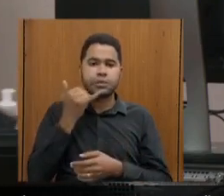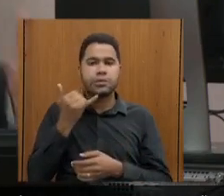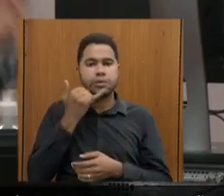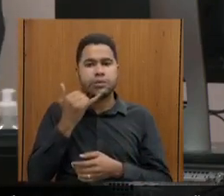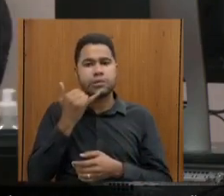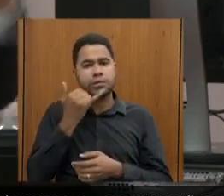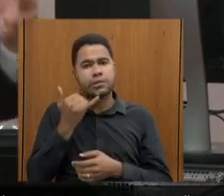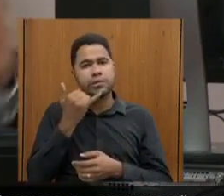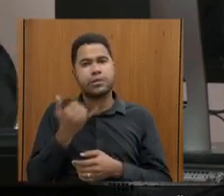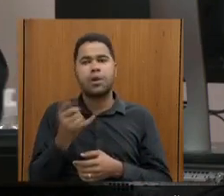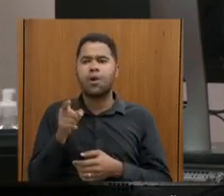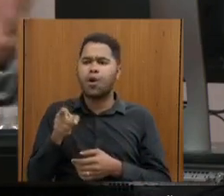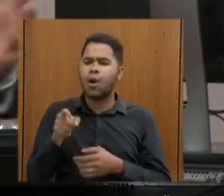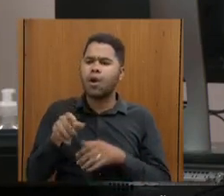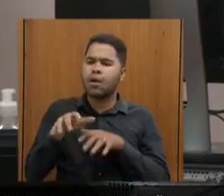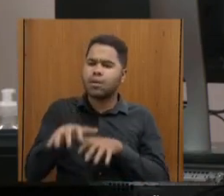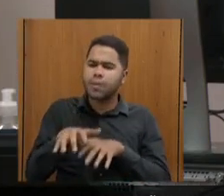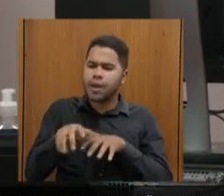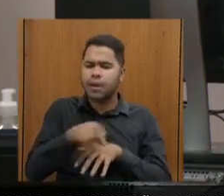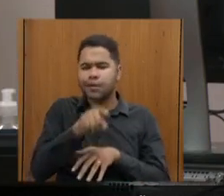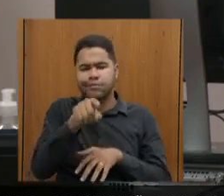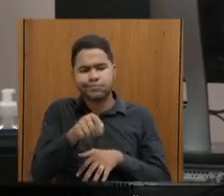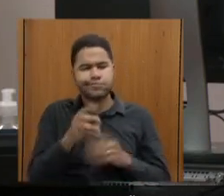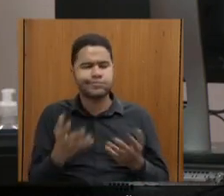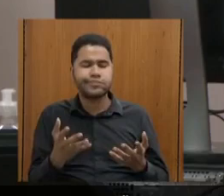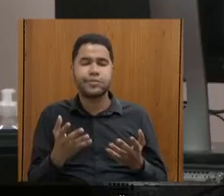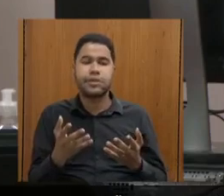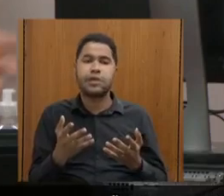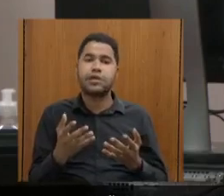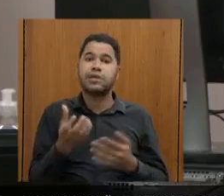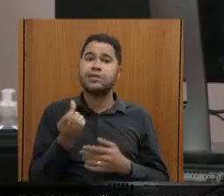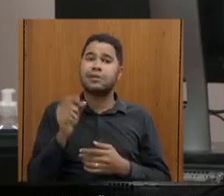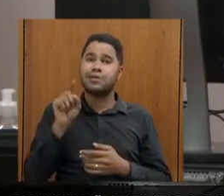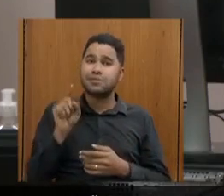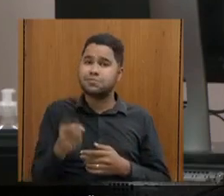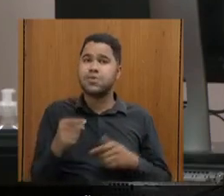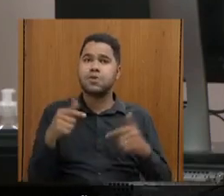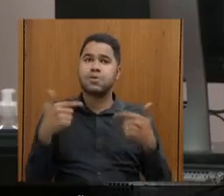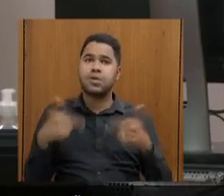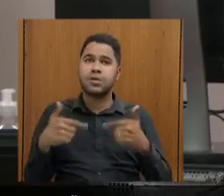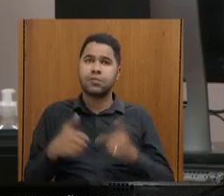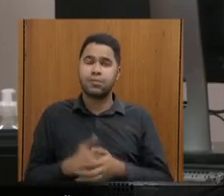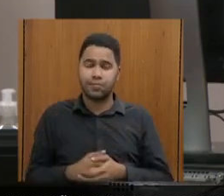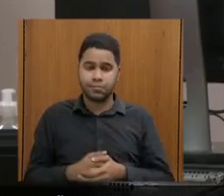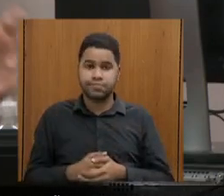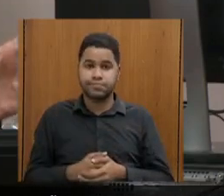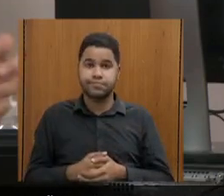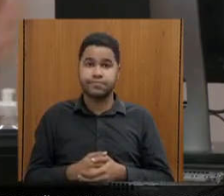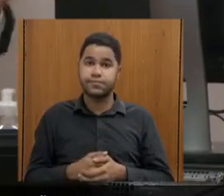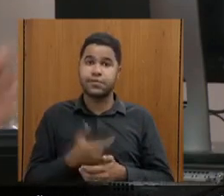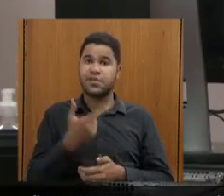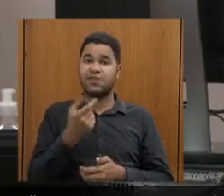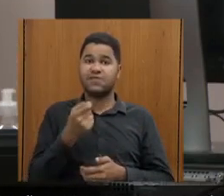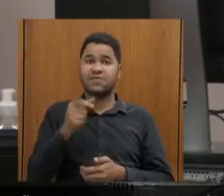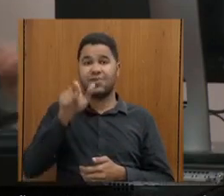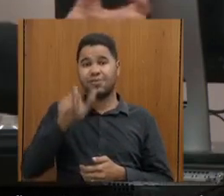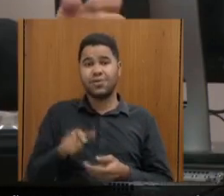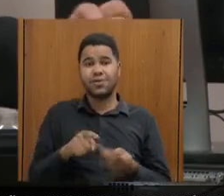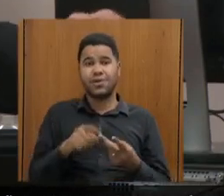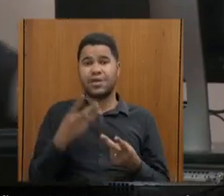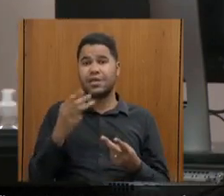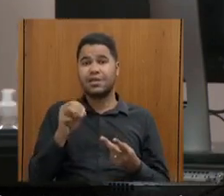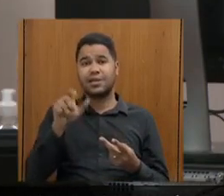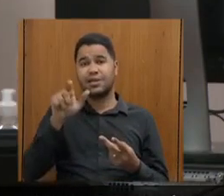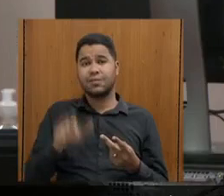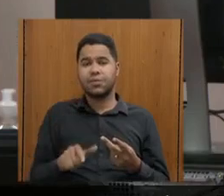desesperado olha essa mineração essa são mineração que vai ter seis mil empregos e que às vezes 20 pessoas 30 pessoas